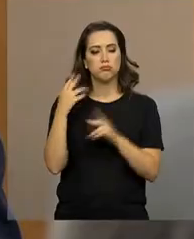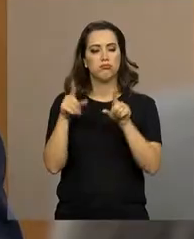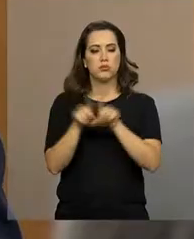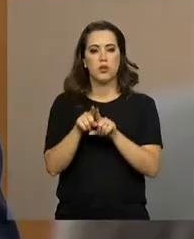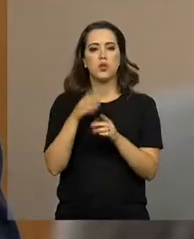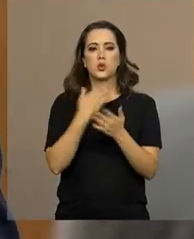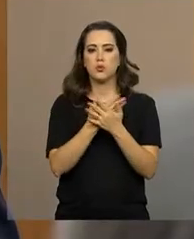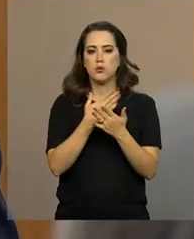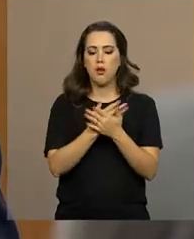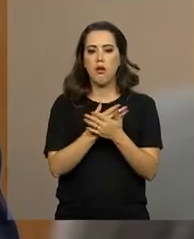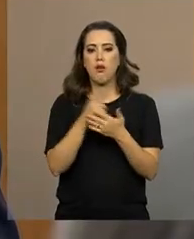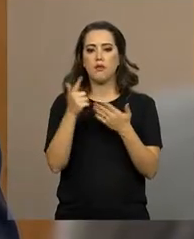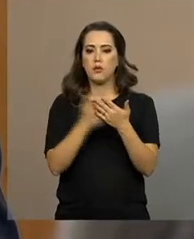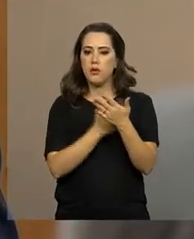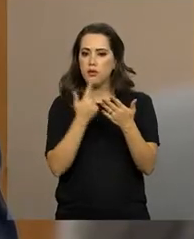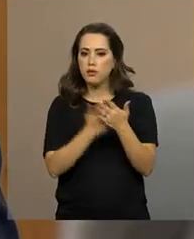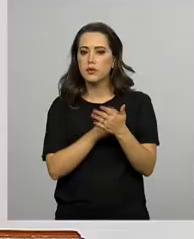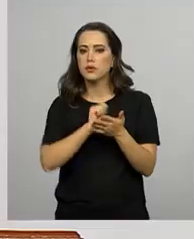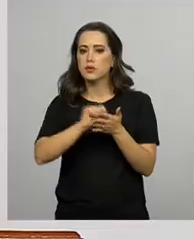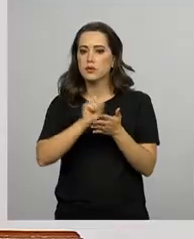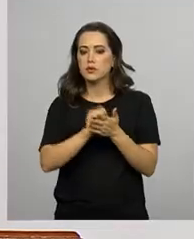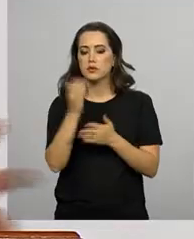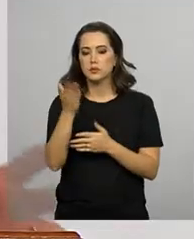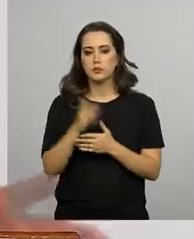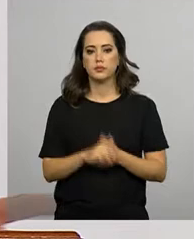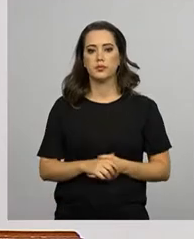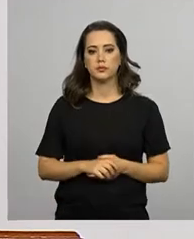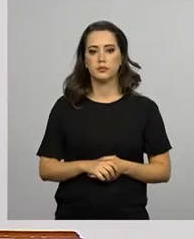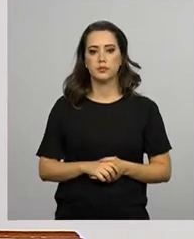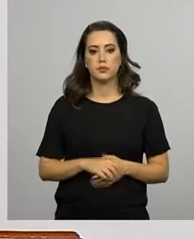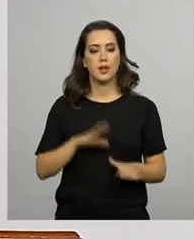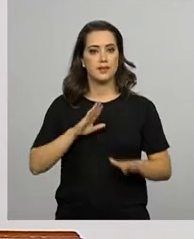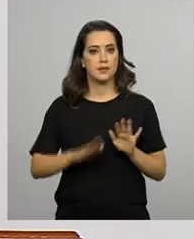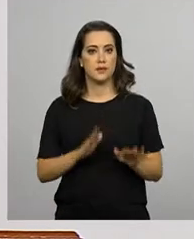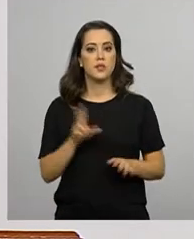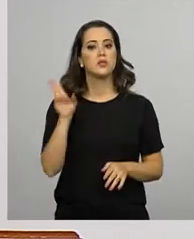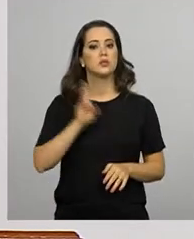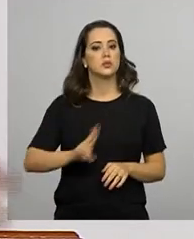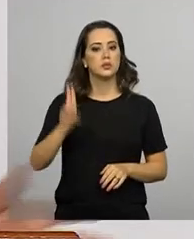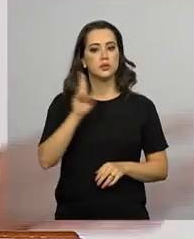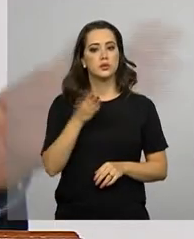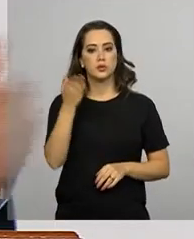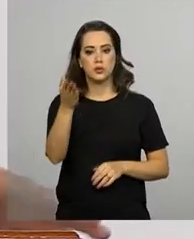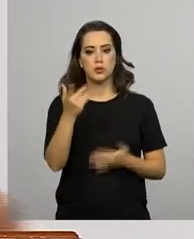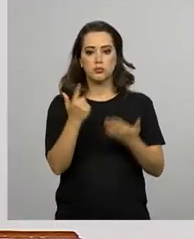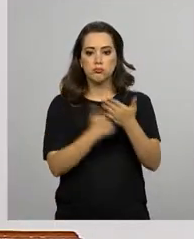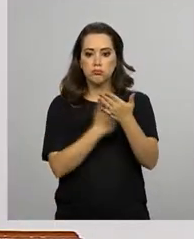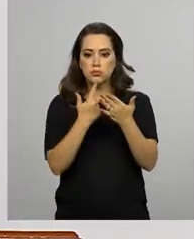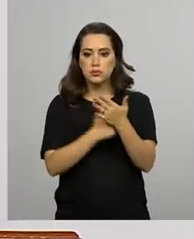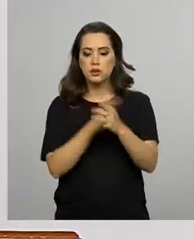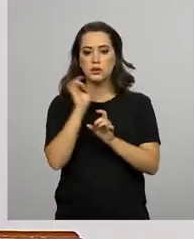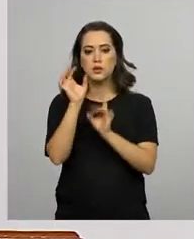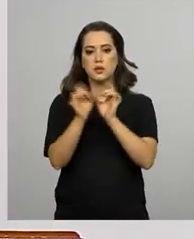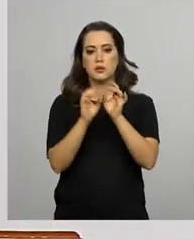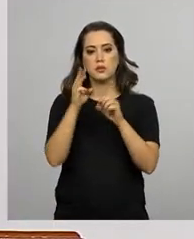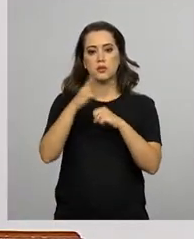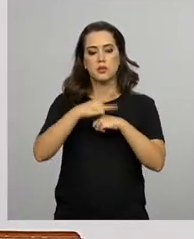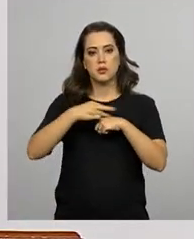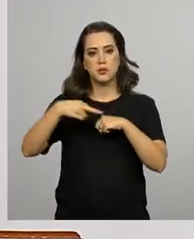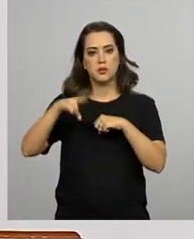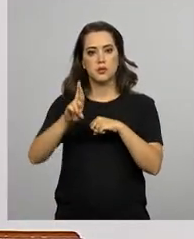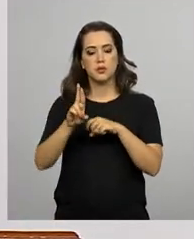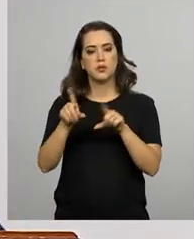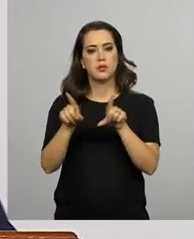estudava os livros escritos por Canotilho. Das quantas e quantas vezes me utilizei dos seus livros, especialmente no mestrado da